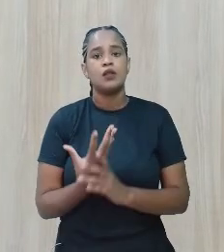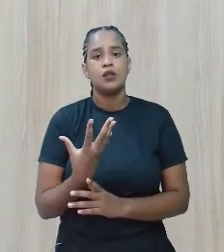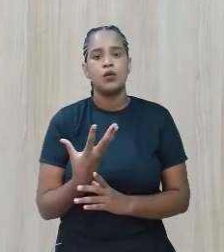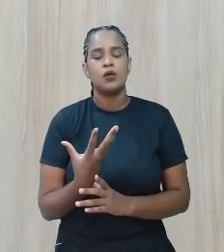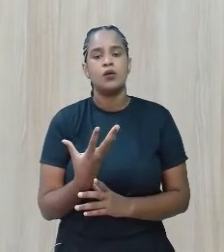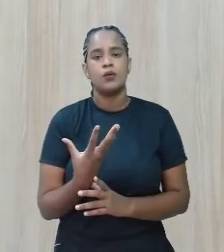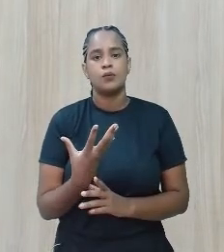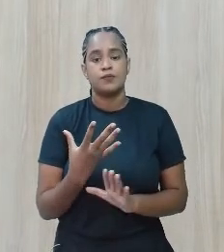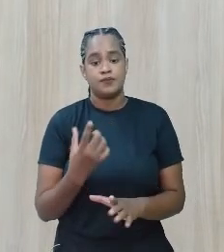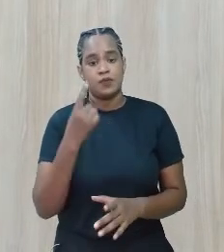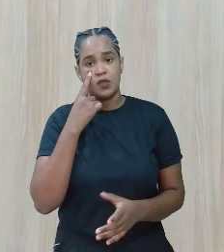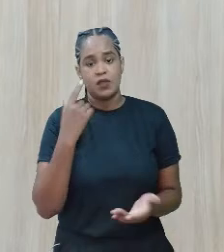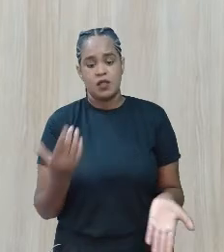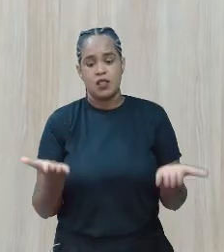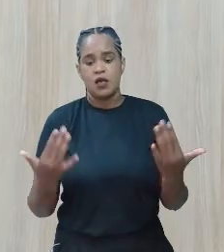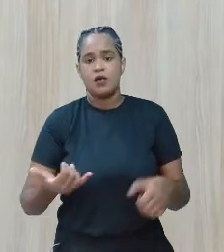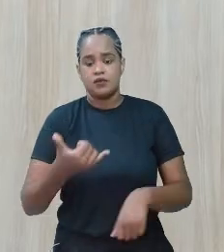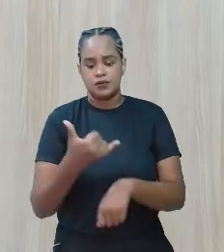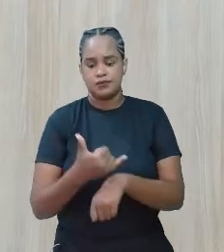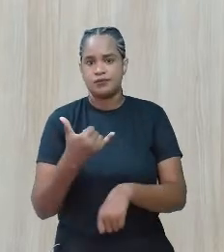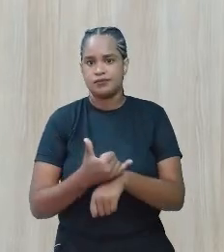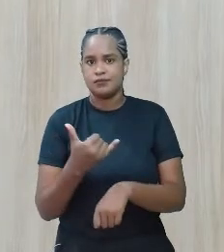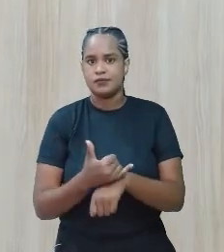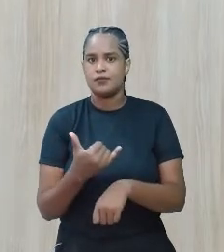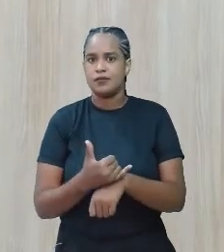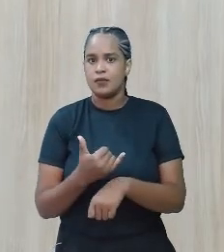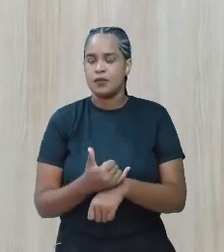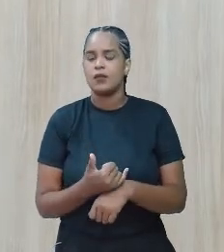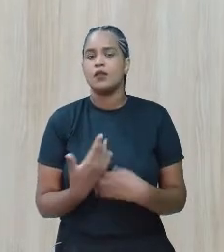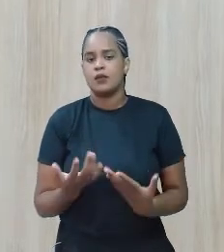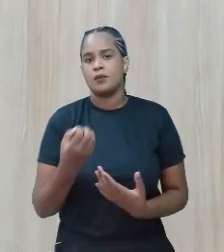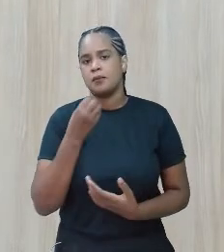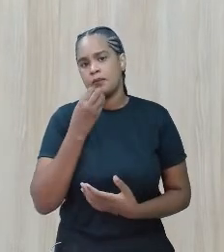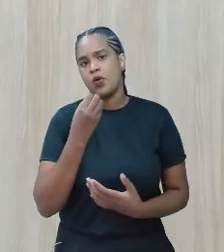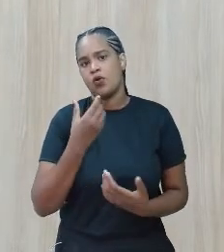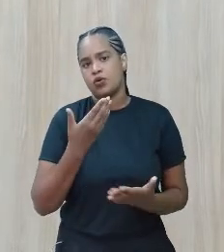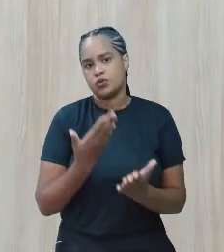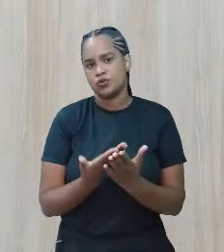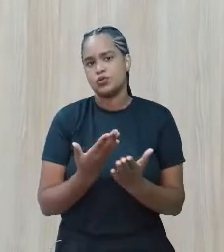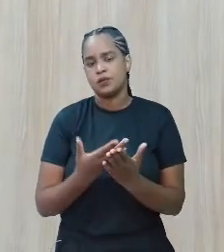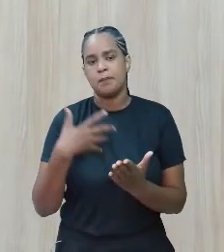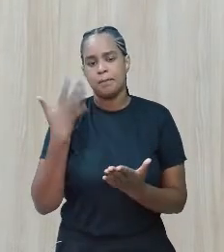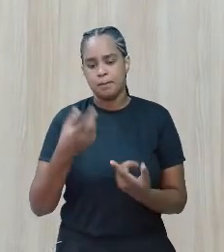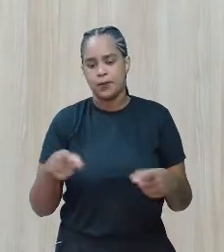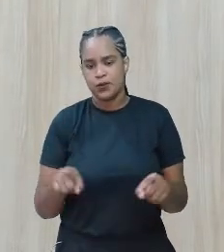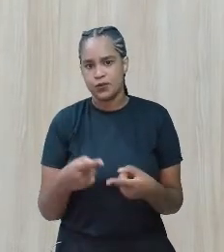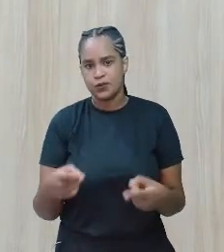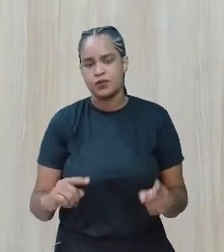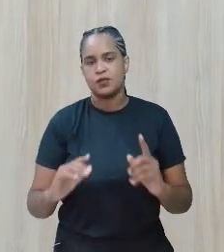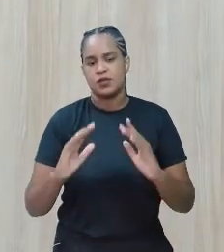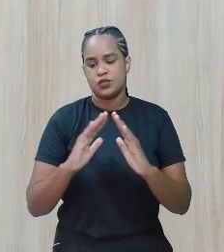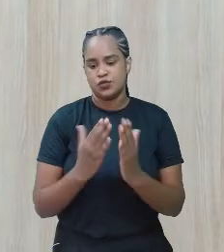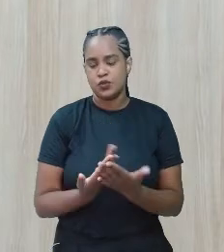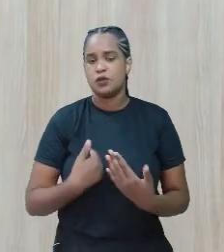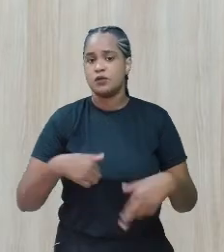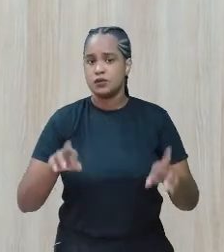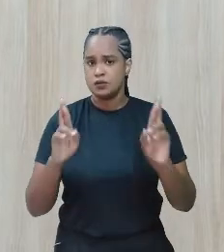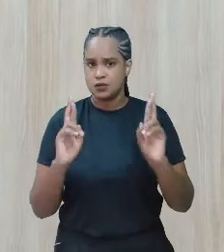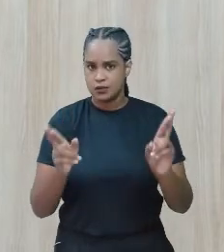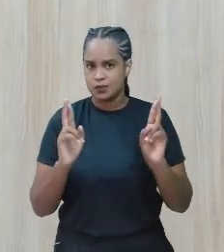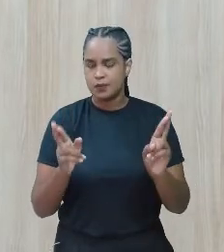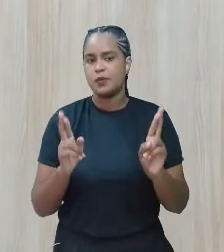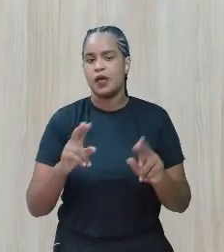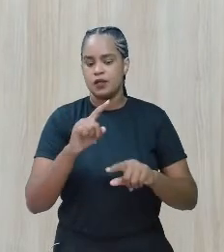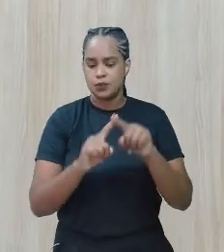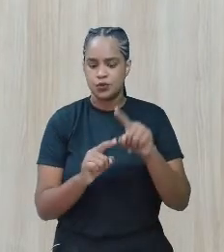não desafina. Vê que coisa incrível. Muito legal para a gente estudar música nas escolas. Esperamos, Paulo, que seu instrumento possa ser produzido em